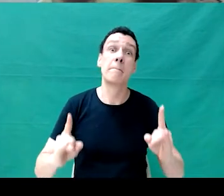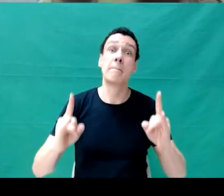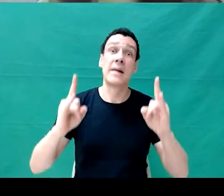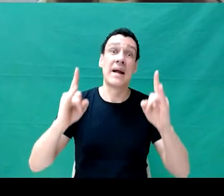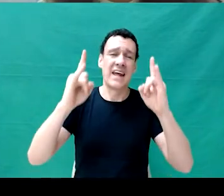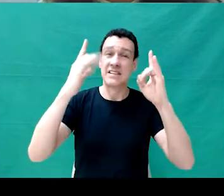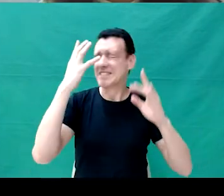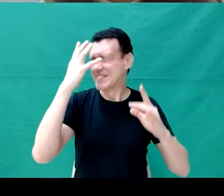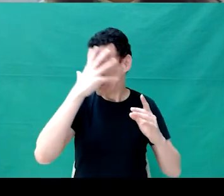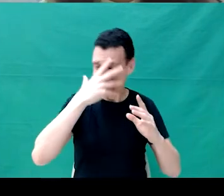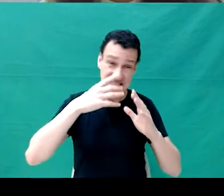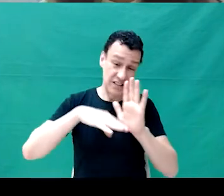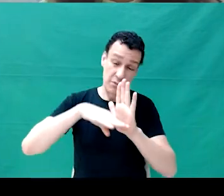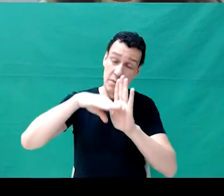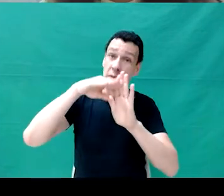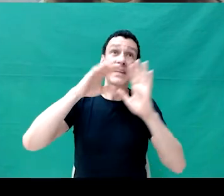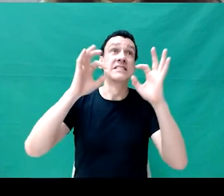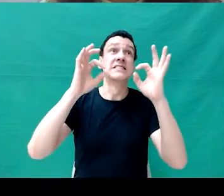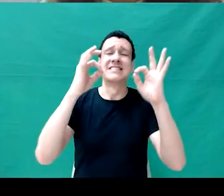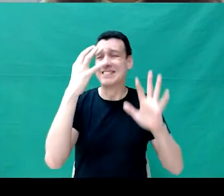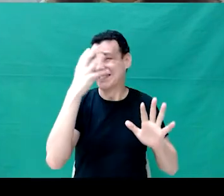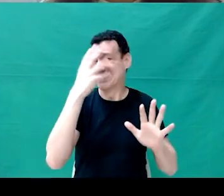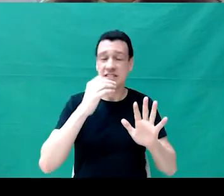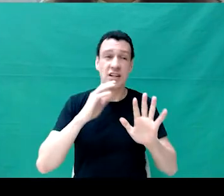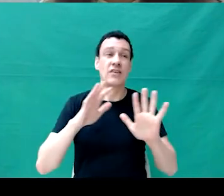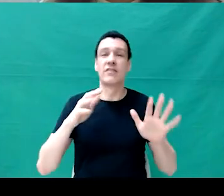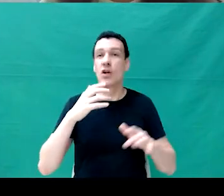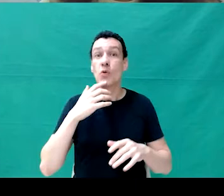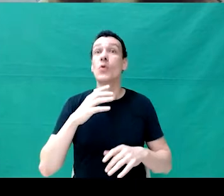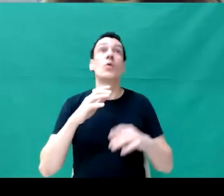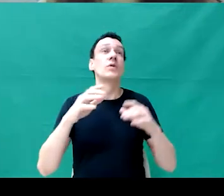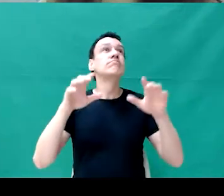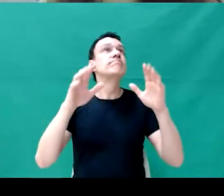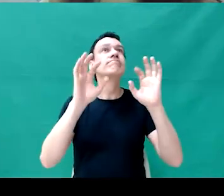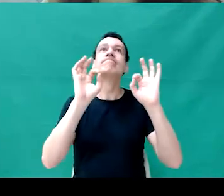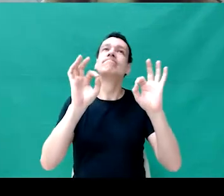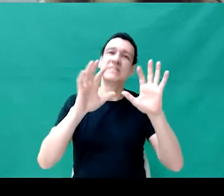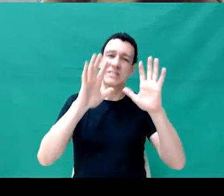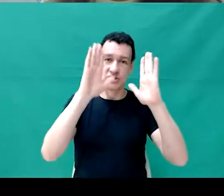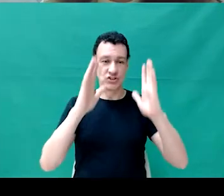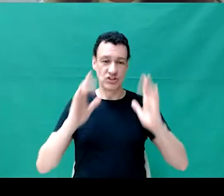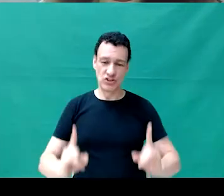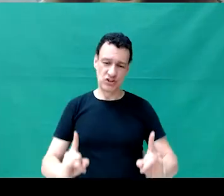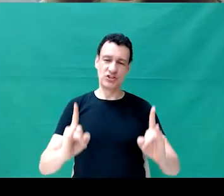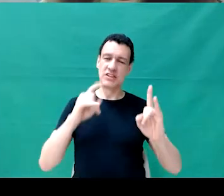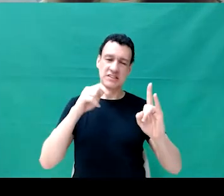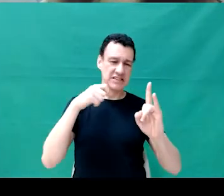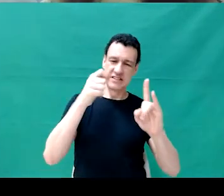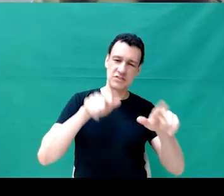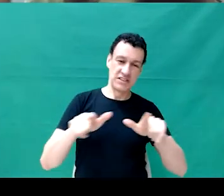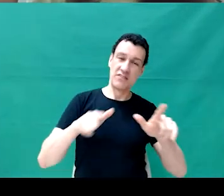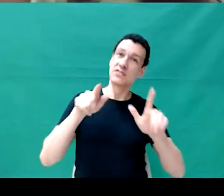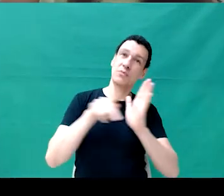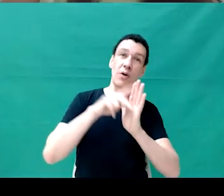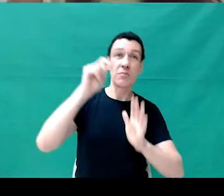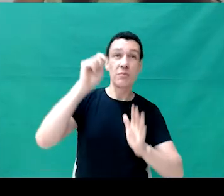50 andares, um monumento histórico e fala, nossa, que serviço de preto. Se referindo a algo bom. Então, isso